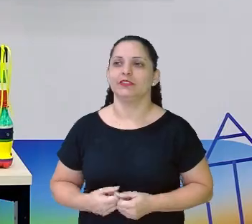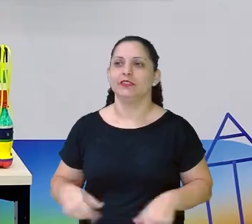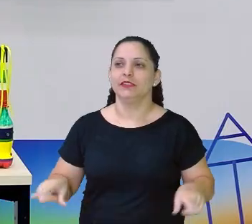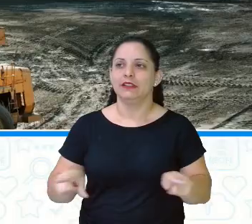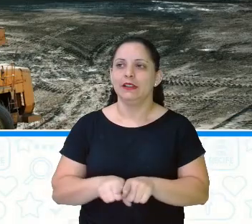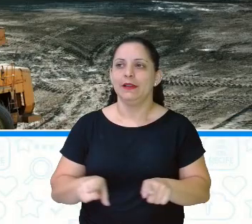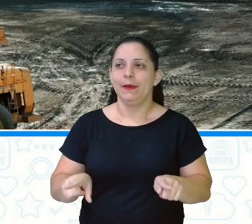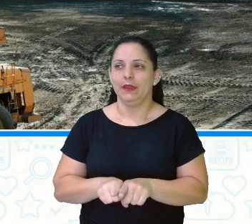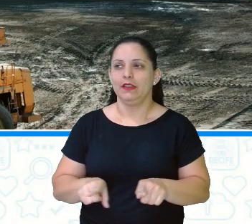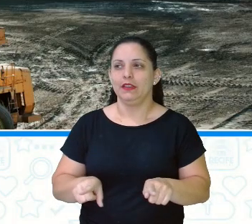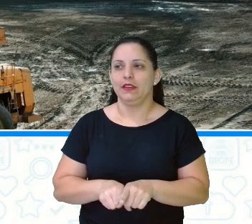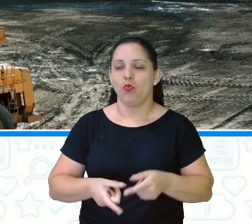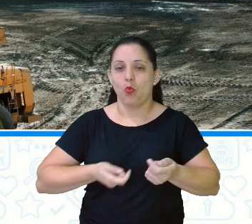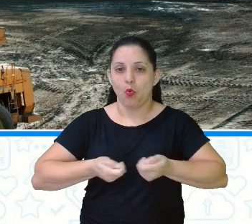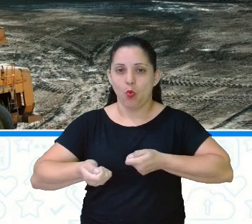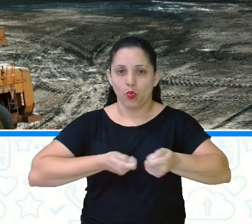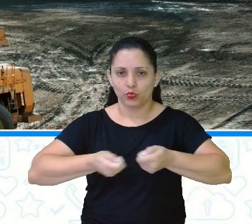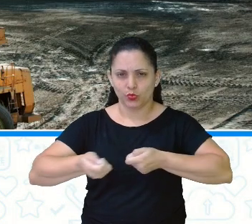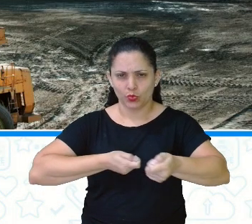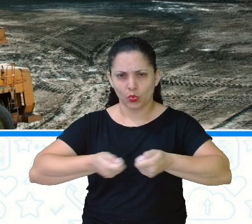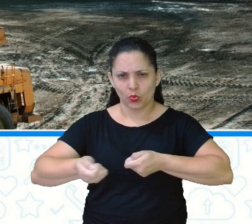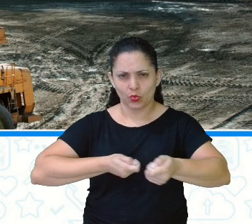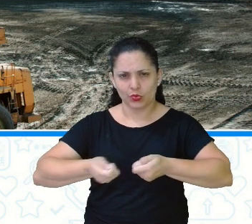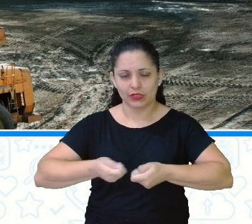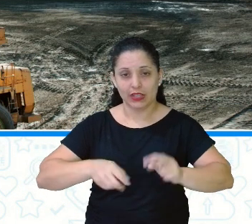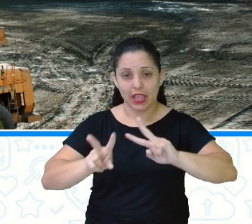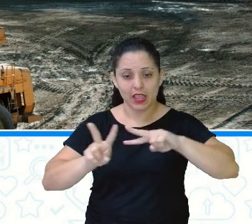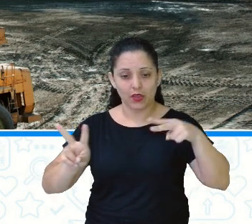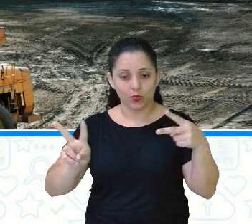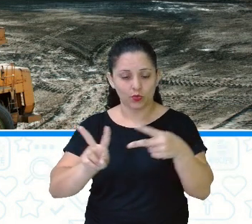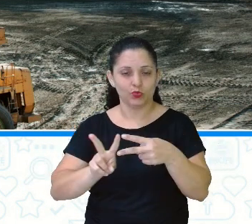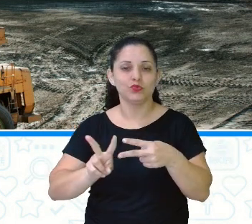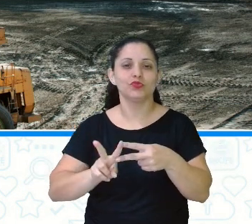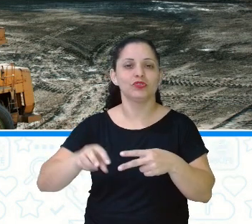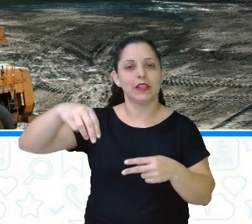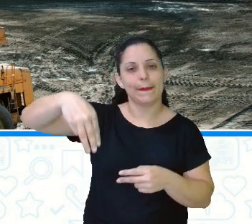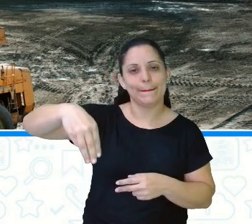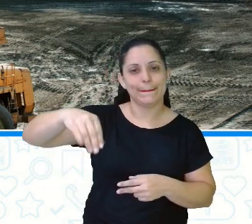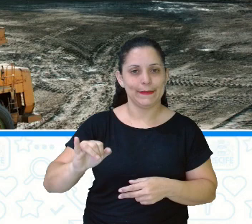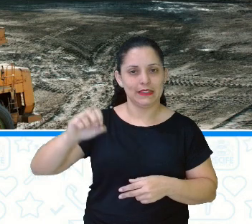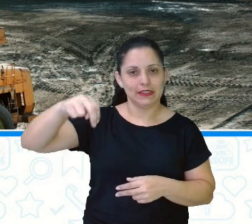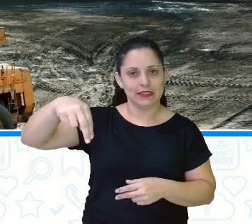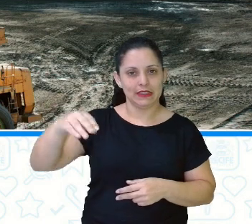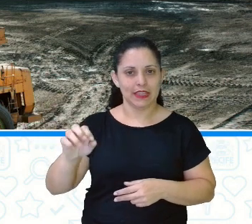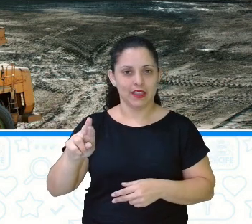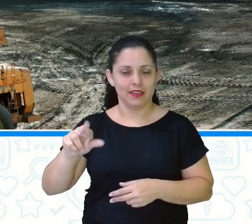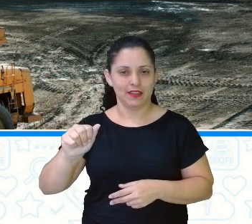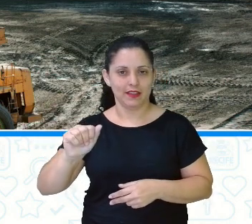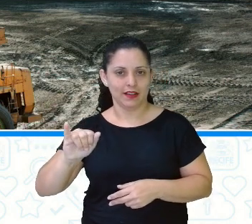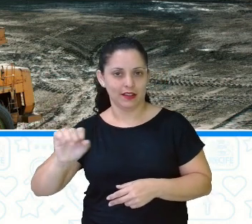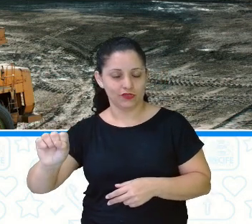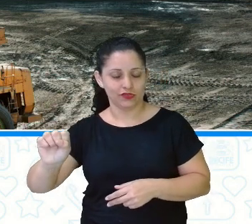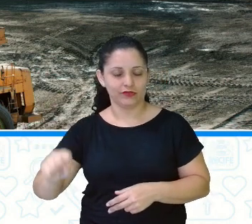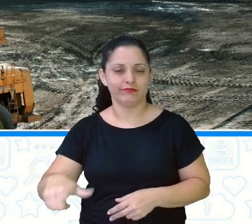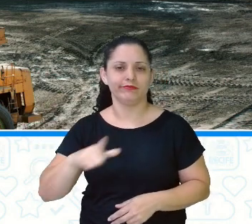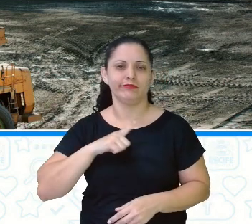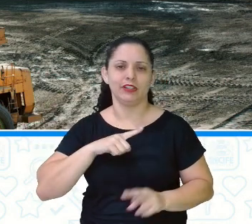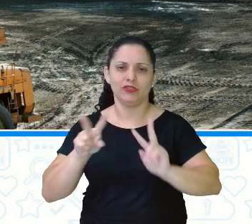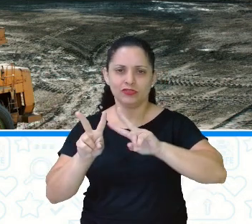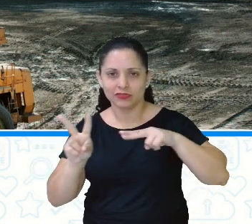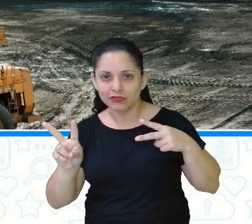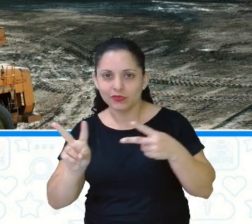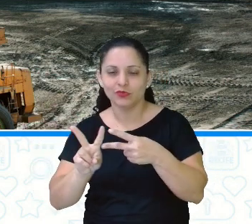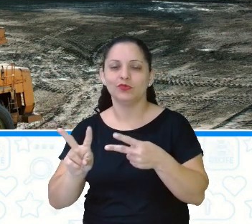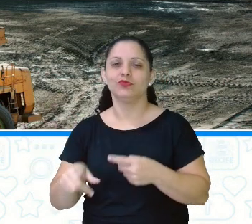Racionalização também e controle de exploração de recursos minerais. Então a gente precisa, nós temos os recursos minerais,